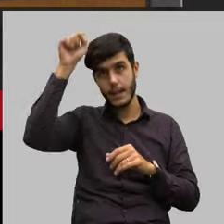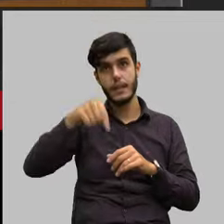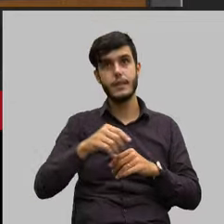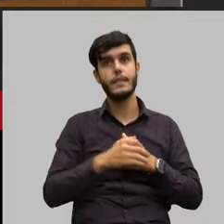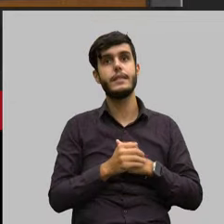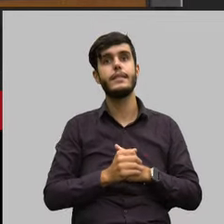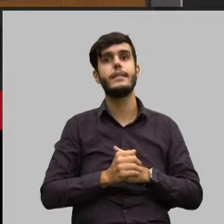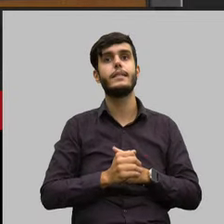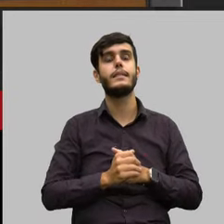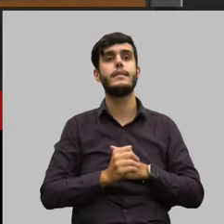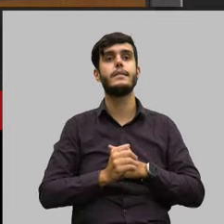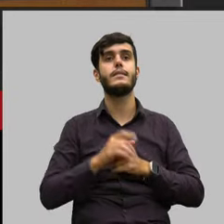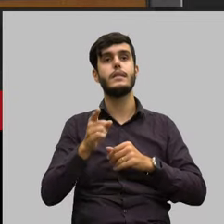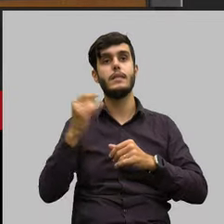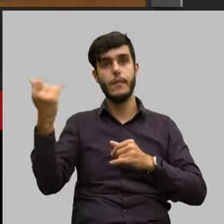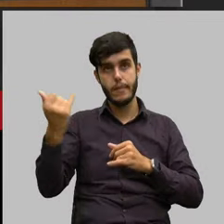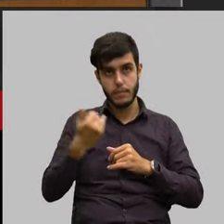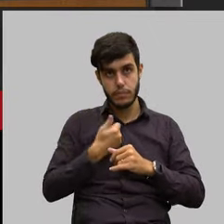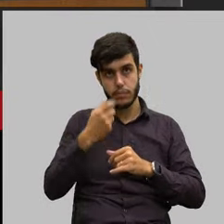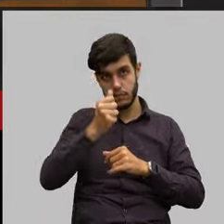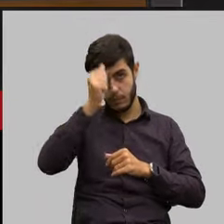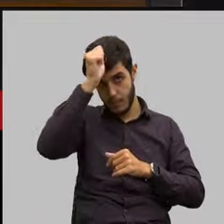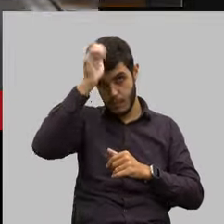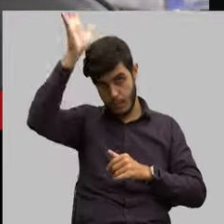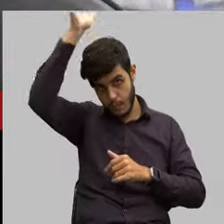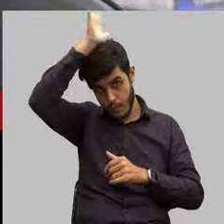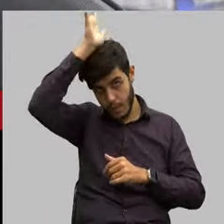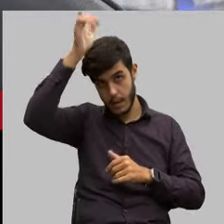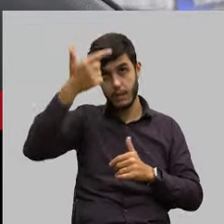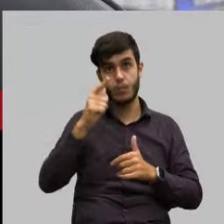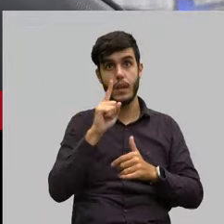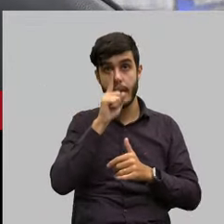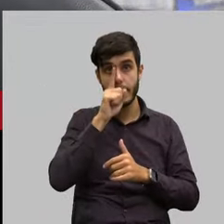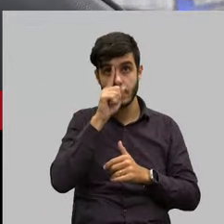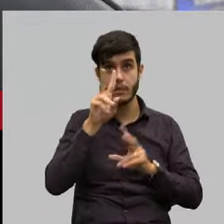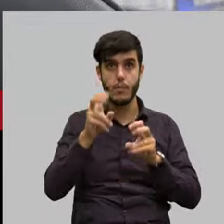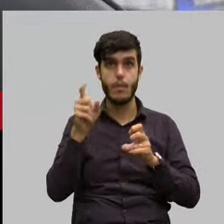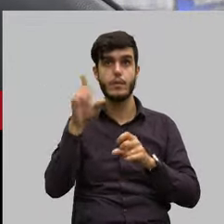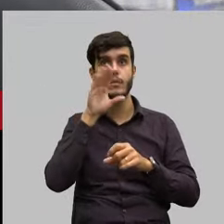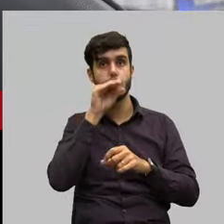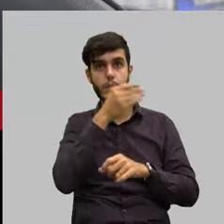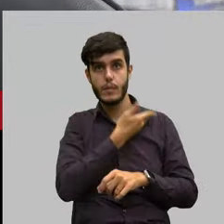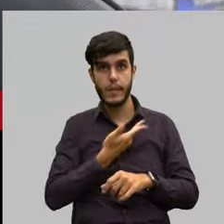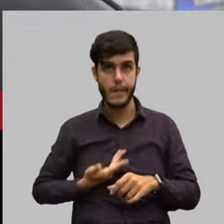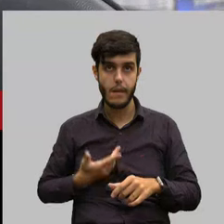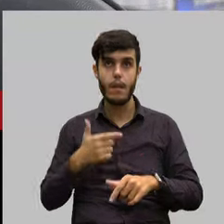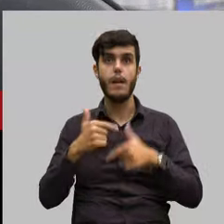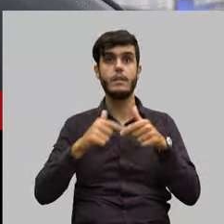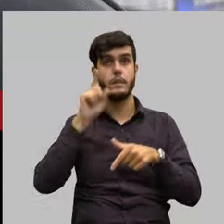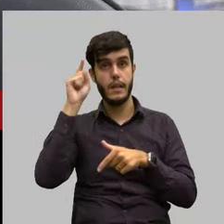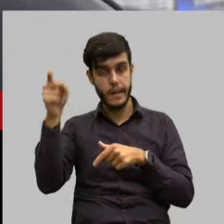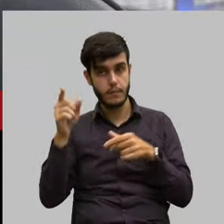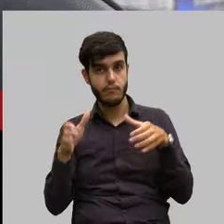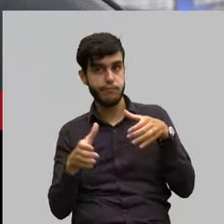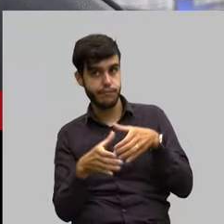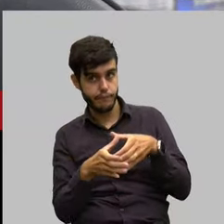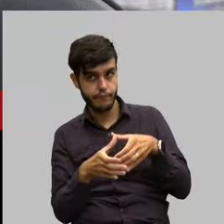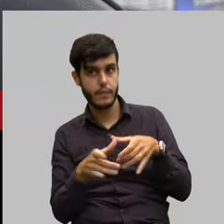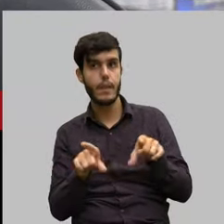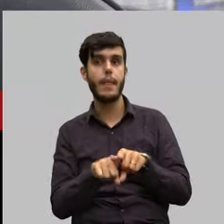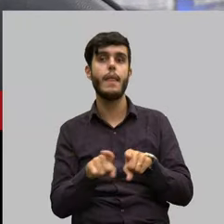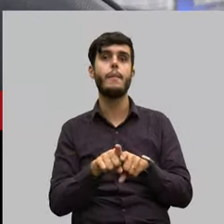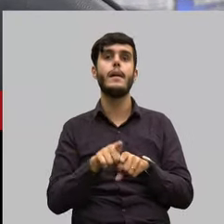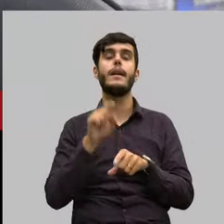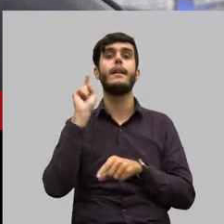informado pela Corporação é de que não há nenhum risco de segurança pros servidores que frequentam a Cidade Administrativa eh o